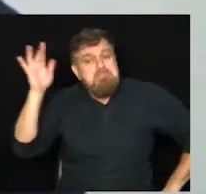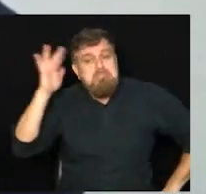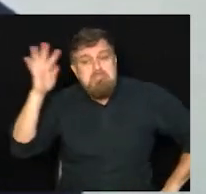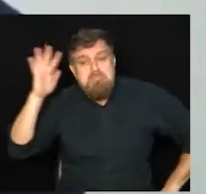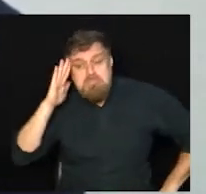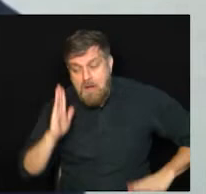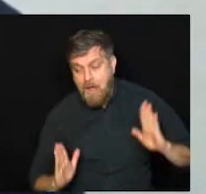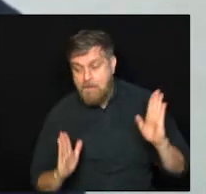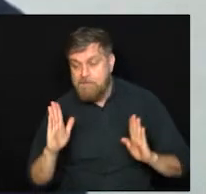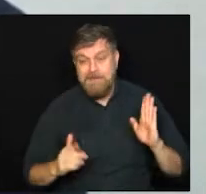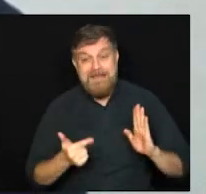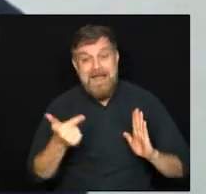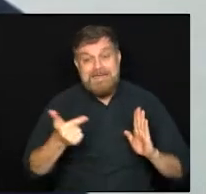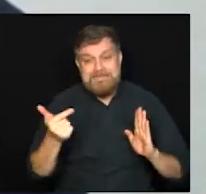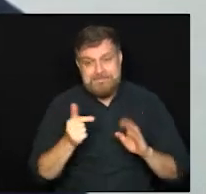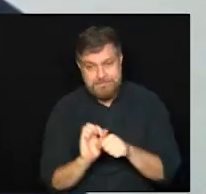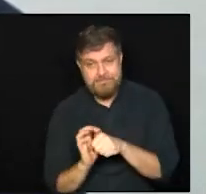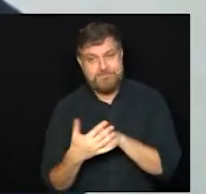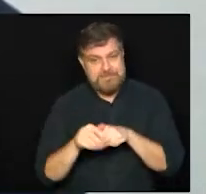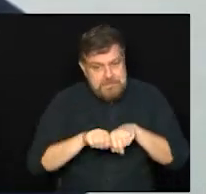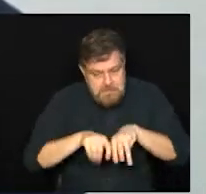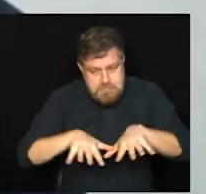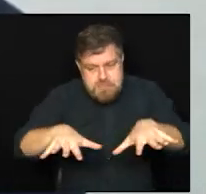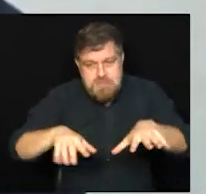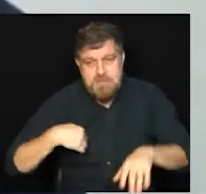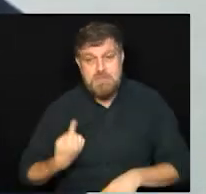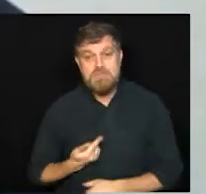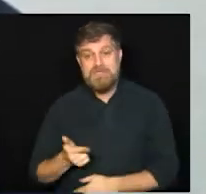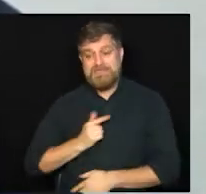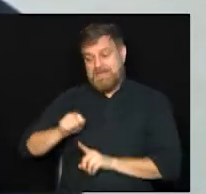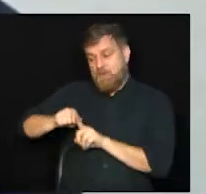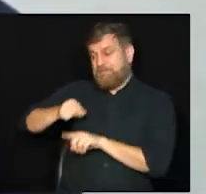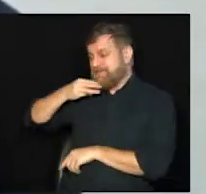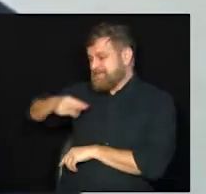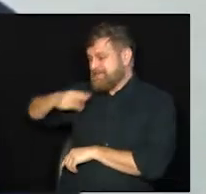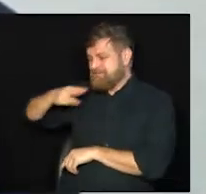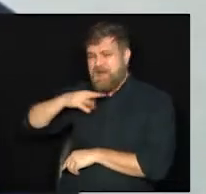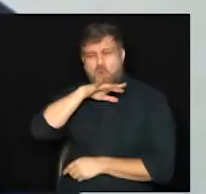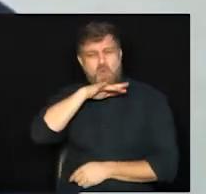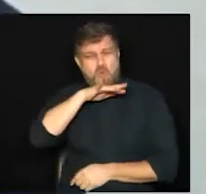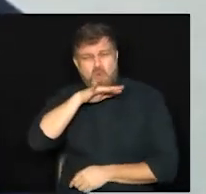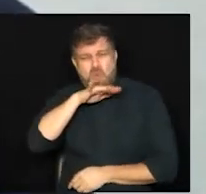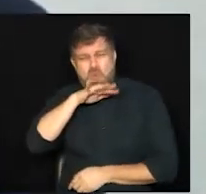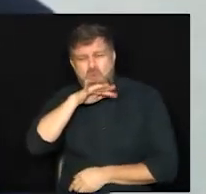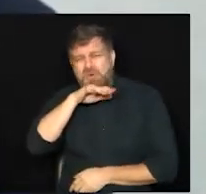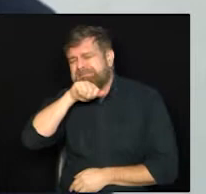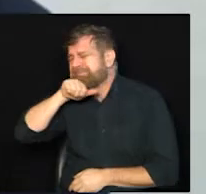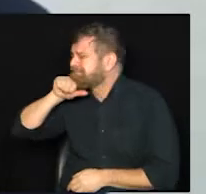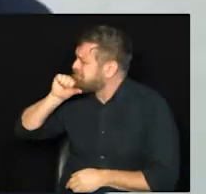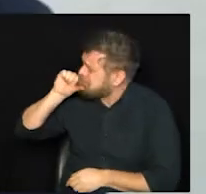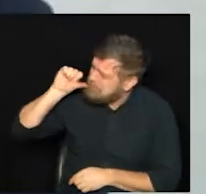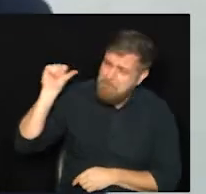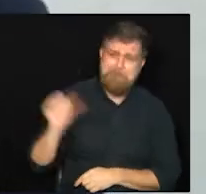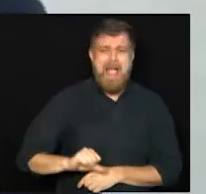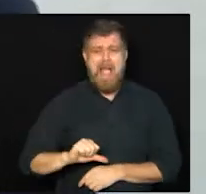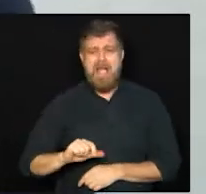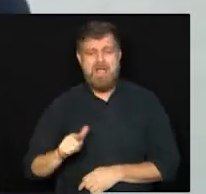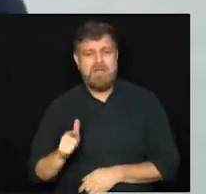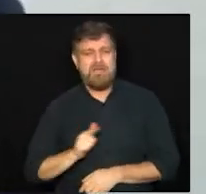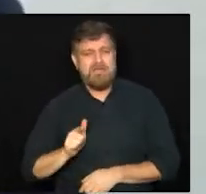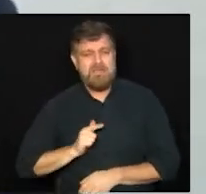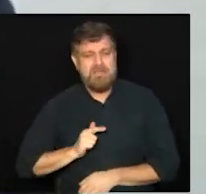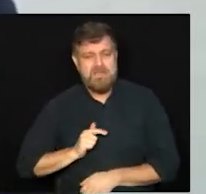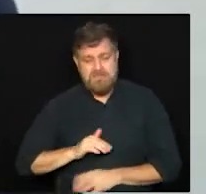onda, e aí a gente tem um mês de março terrível, né? Um mês de março com praticamente